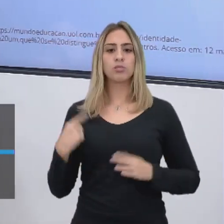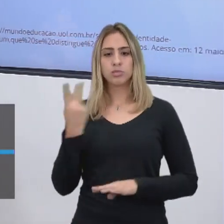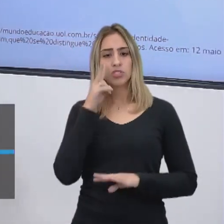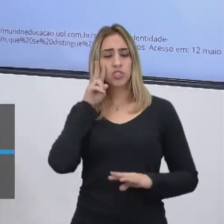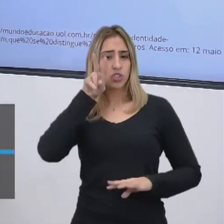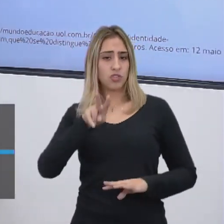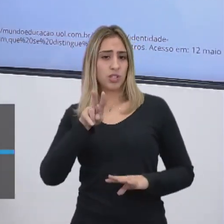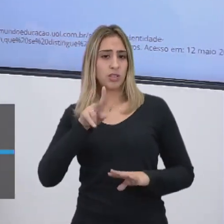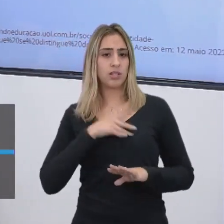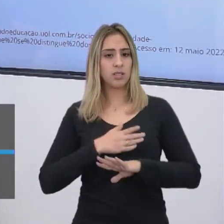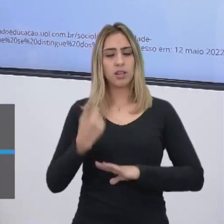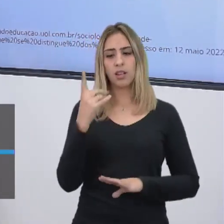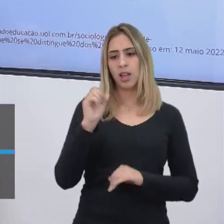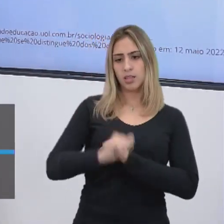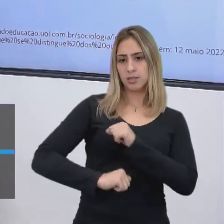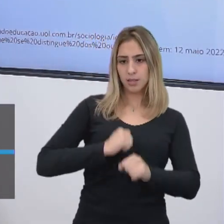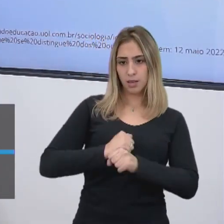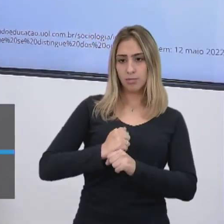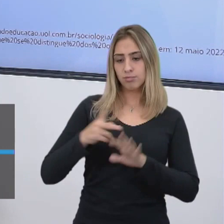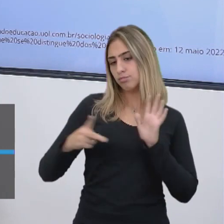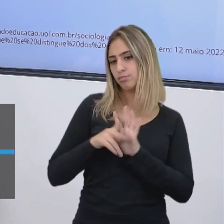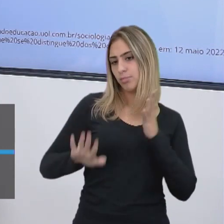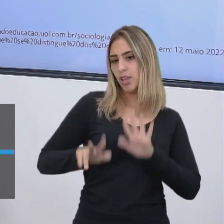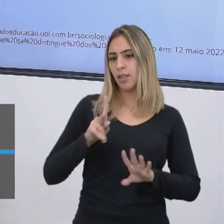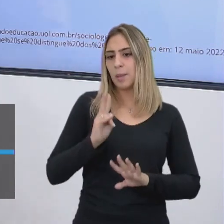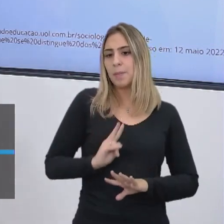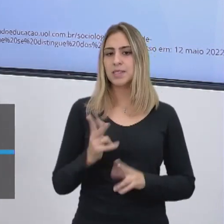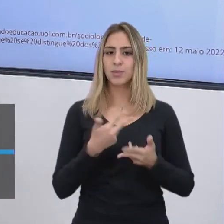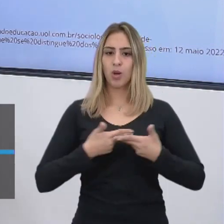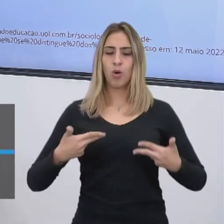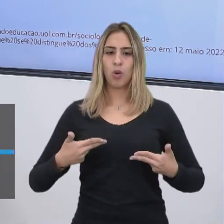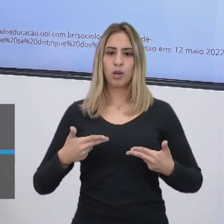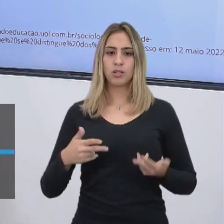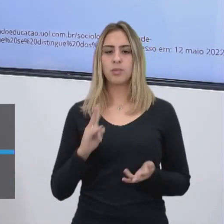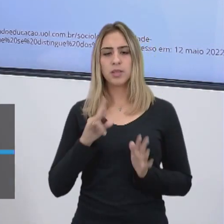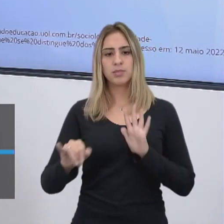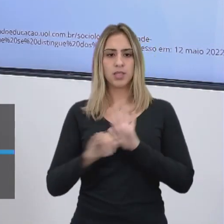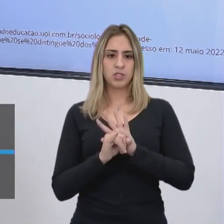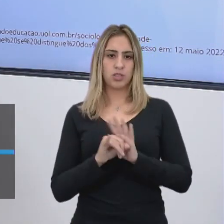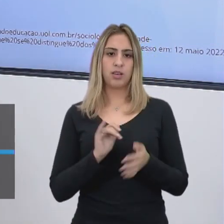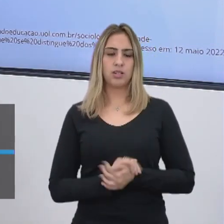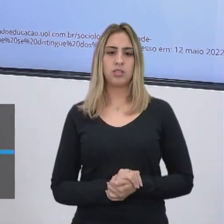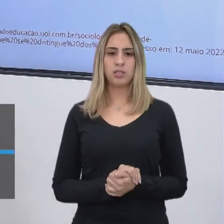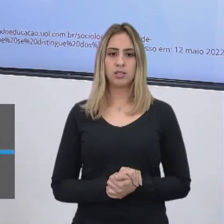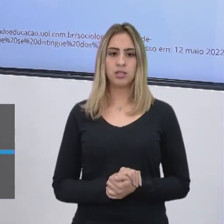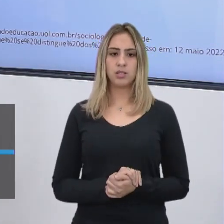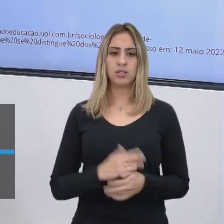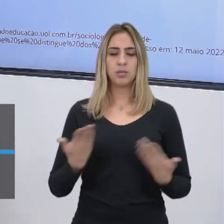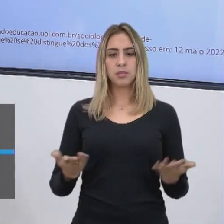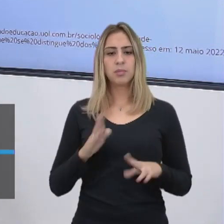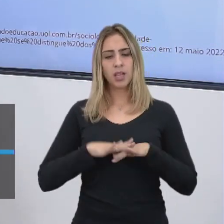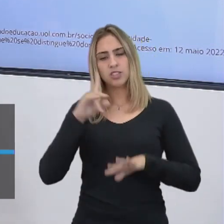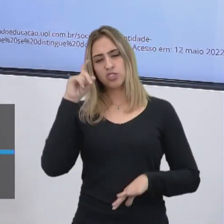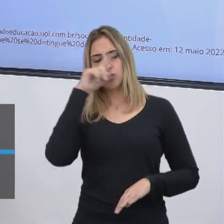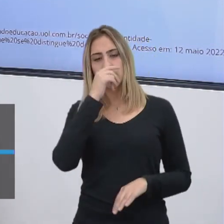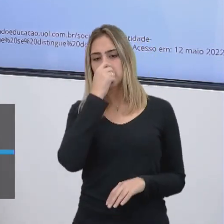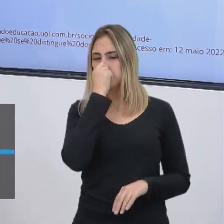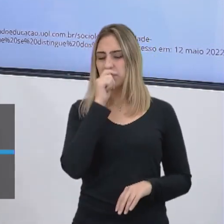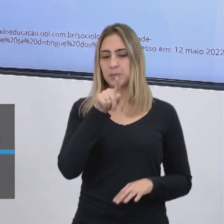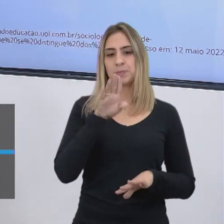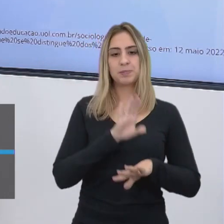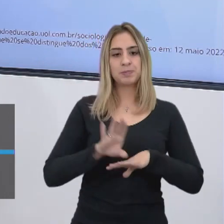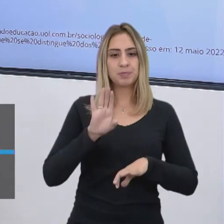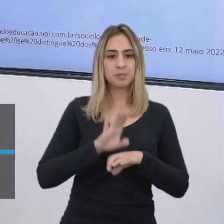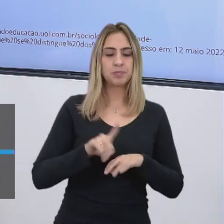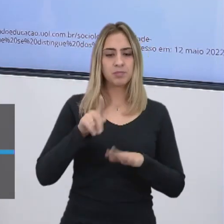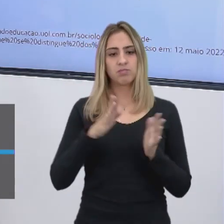olhar ele daqui a 10 anos, provavelmente também não vai ser a mesma identidade. Então é ainda mais difícil, porque esses fluxos